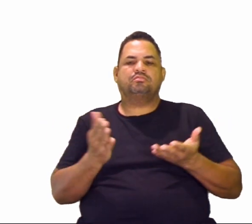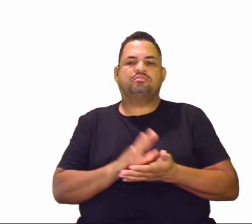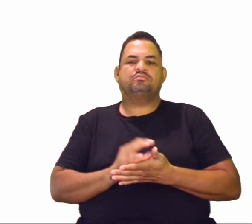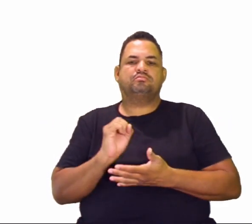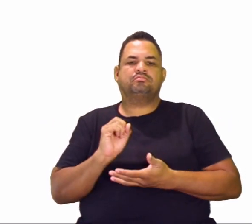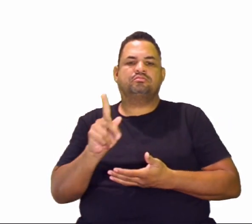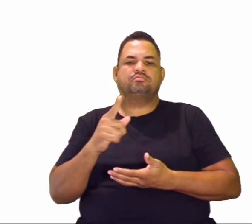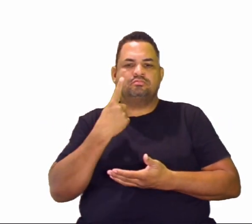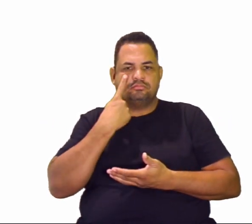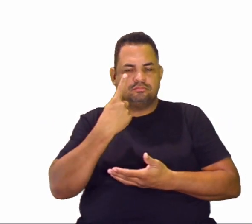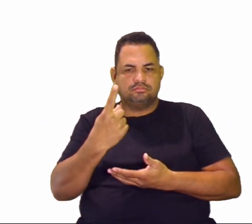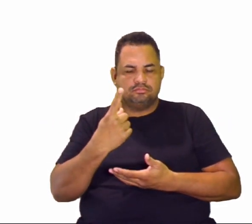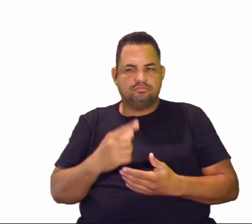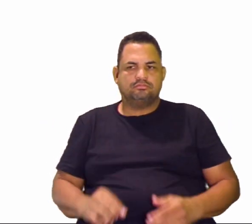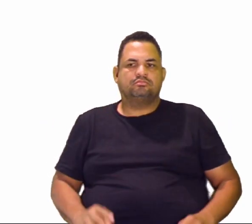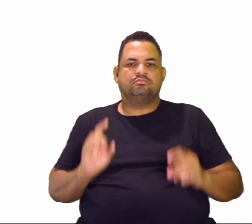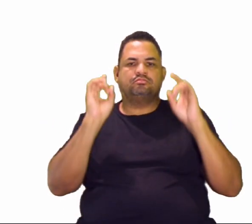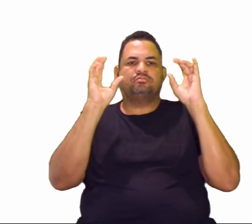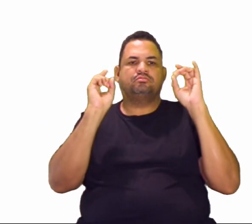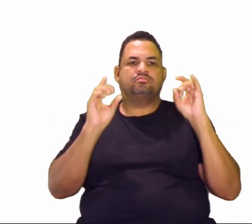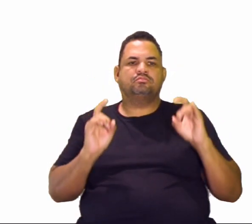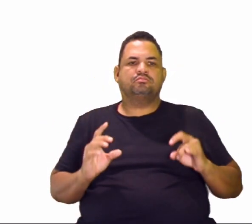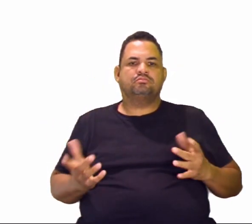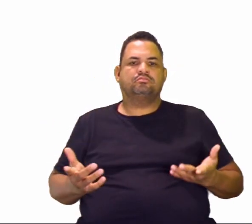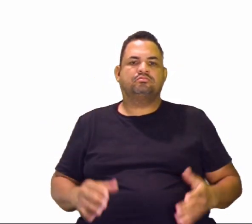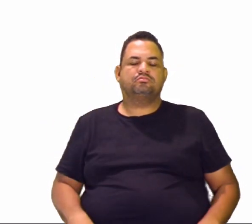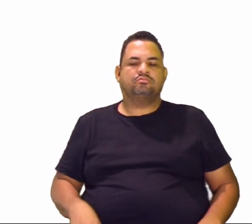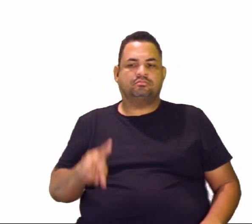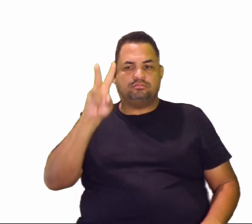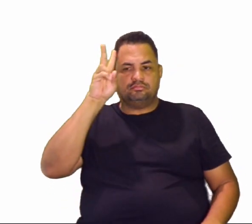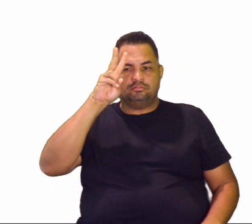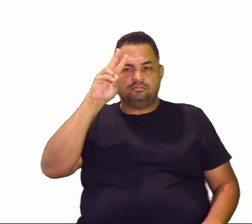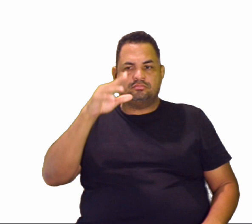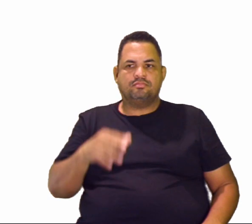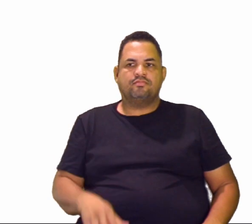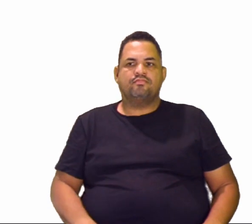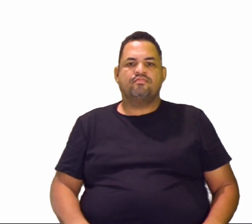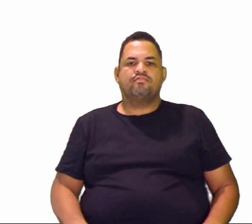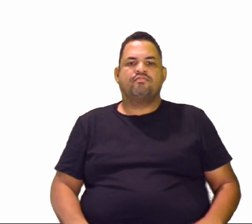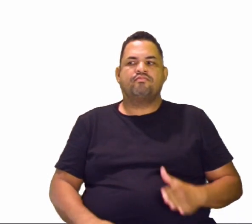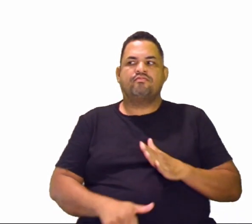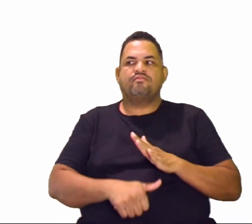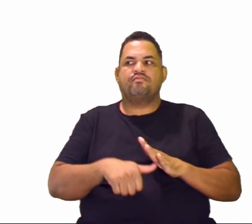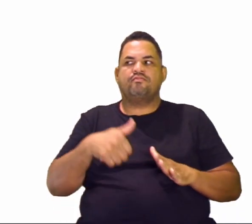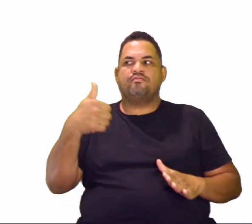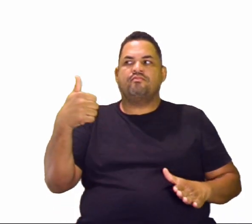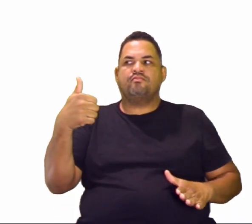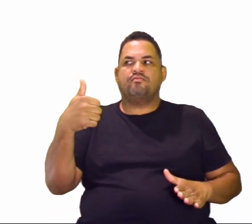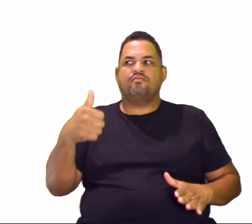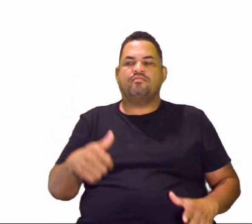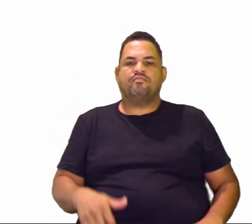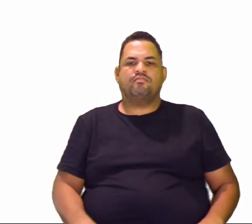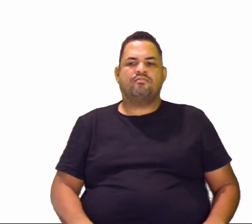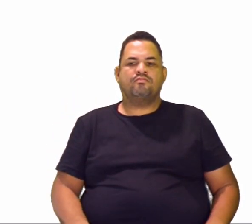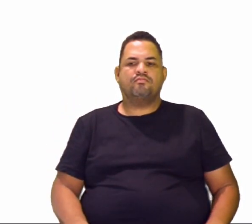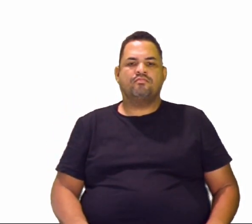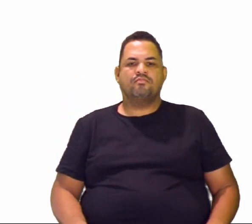Então, observe um detalhe, só para você lembrar, que primeiro